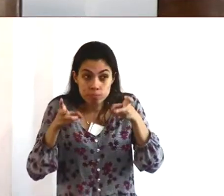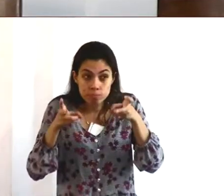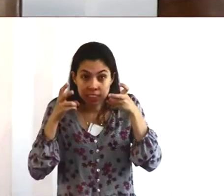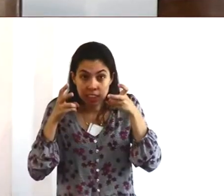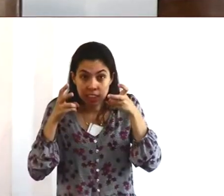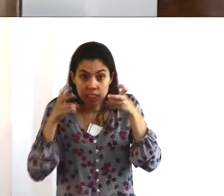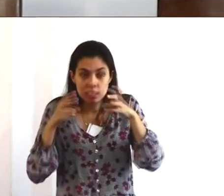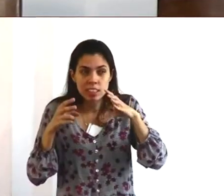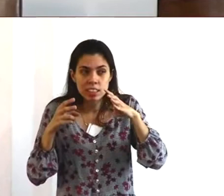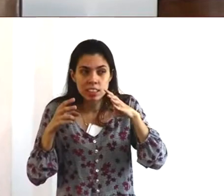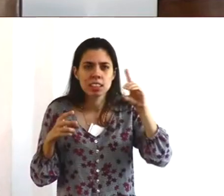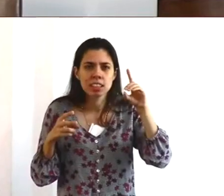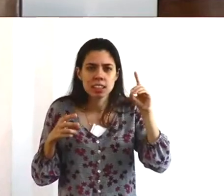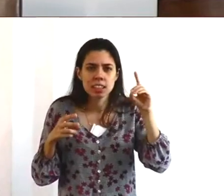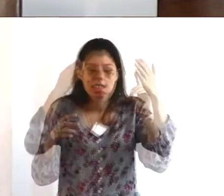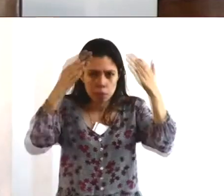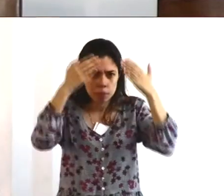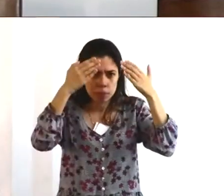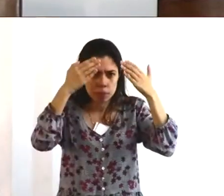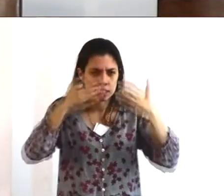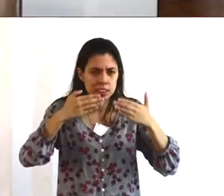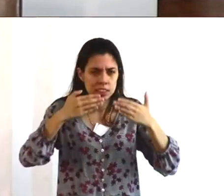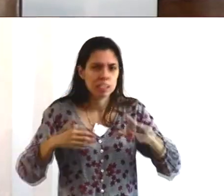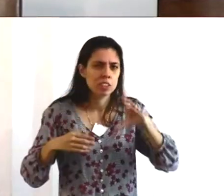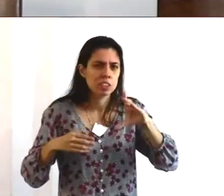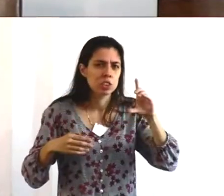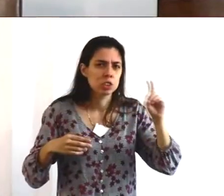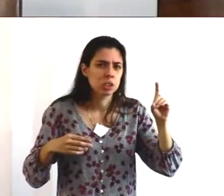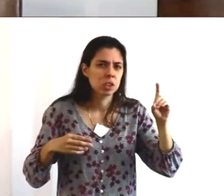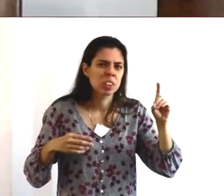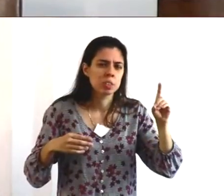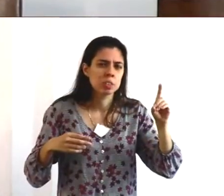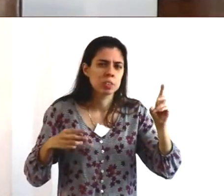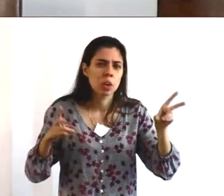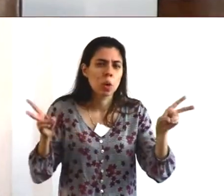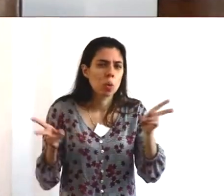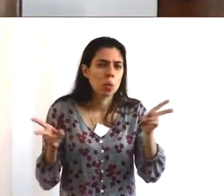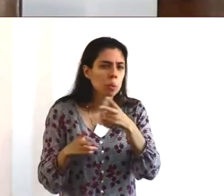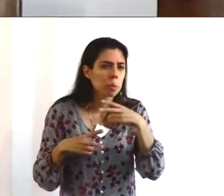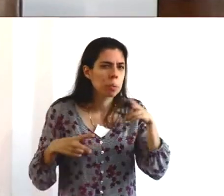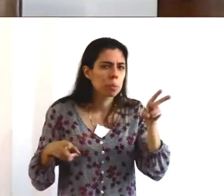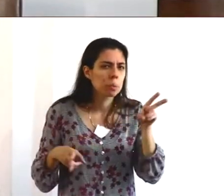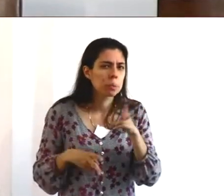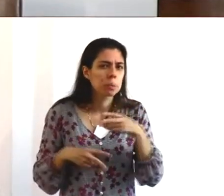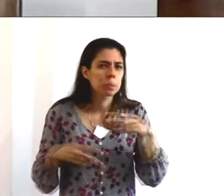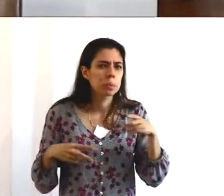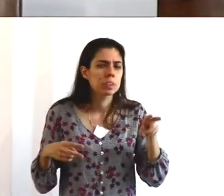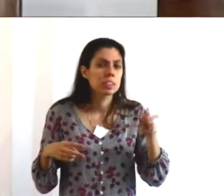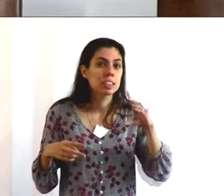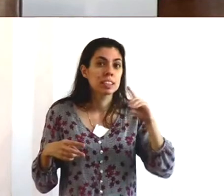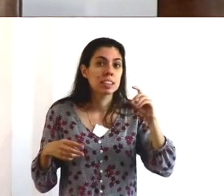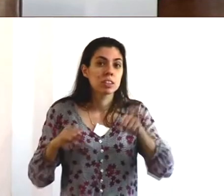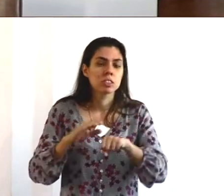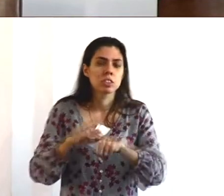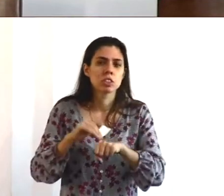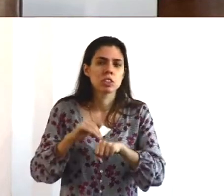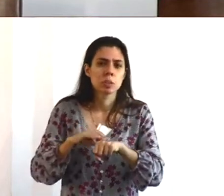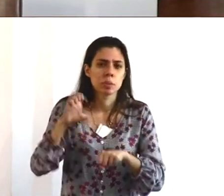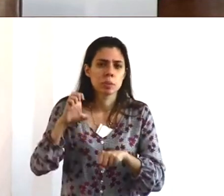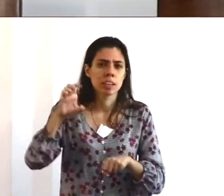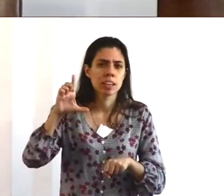estava ali. E o Senhor estava ali, e ainda mais o Senhor chama Elias e